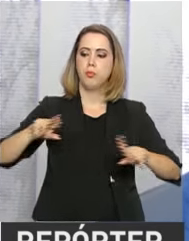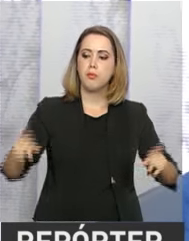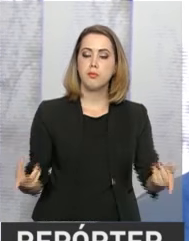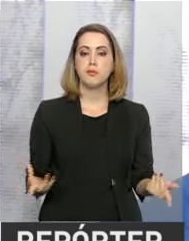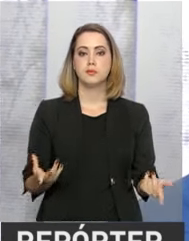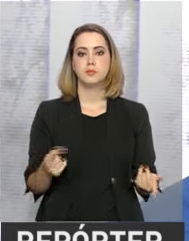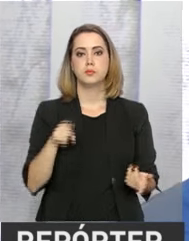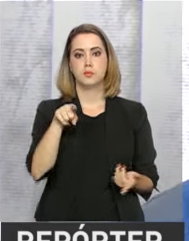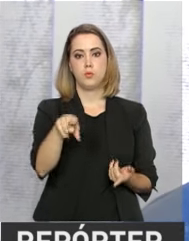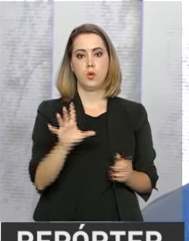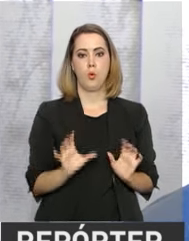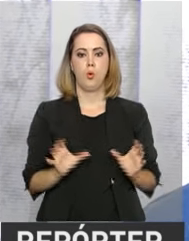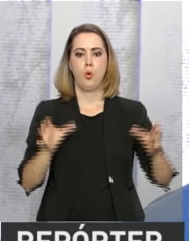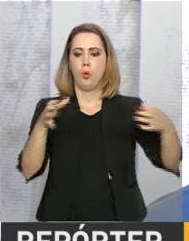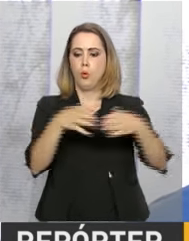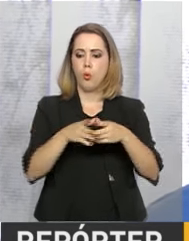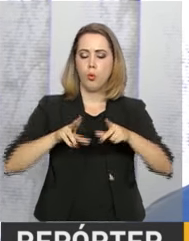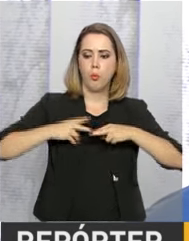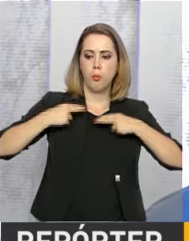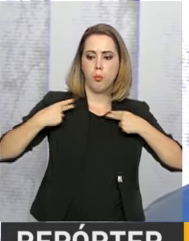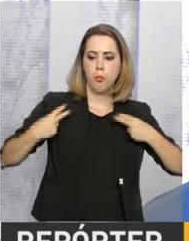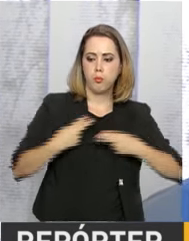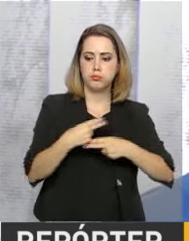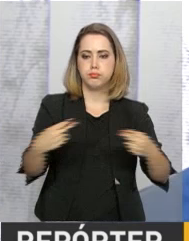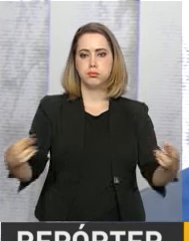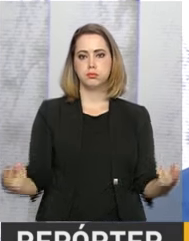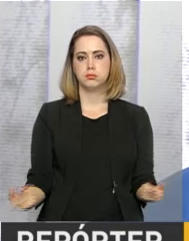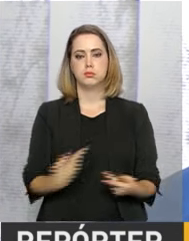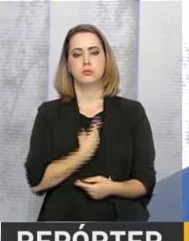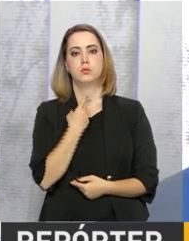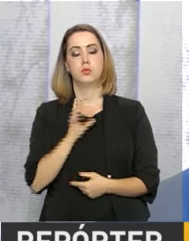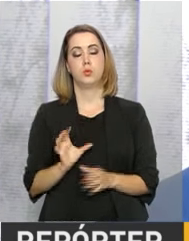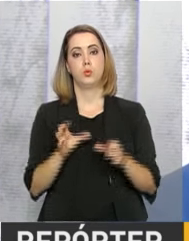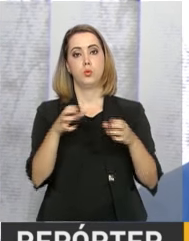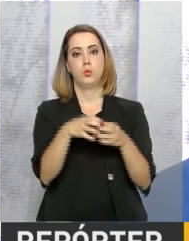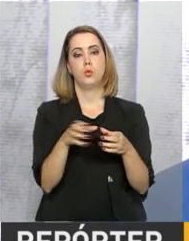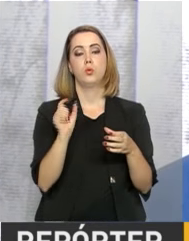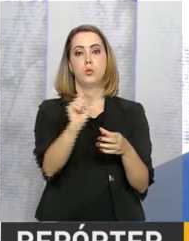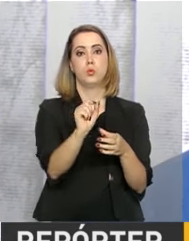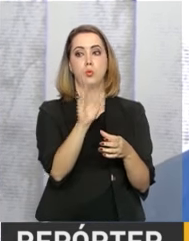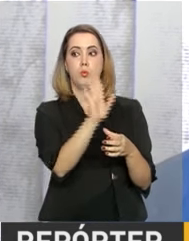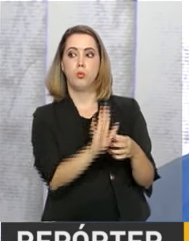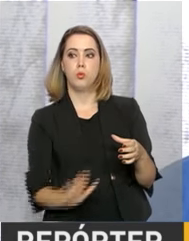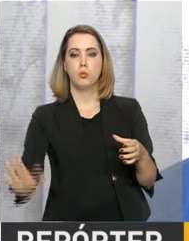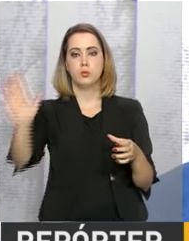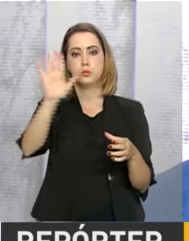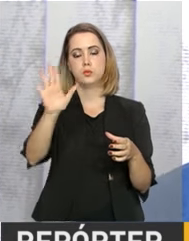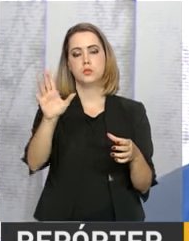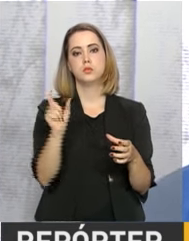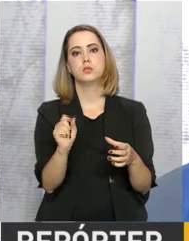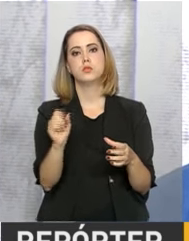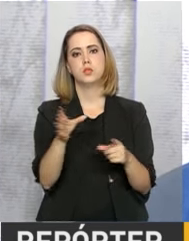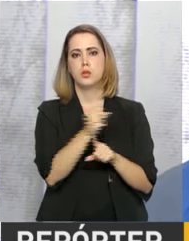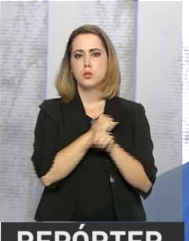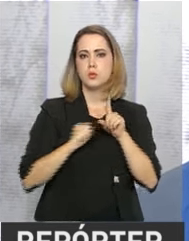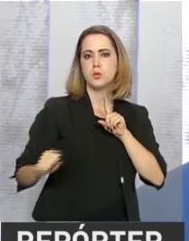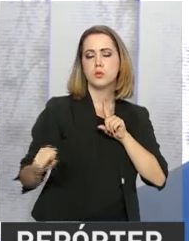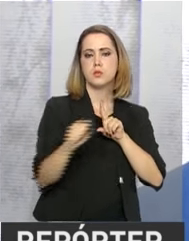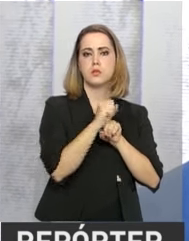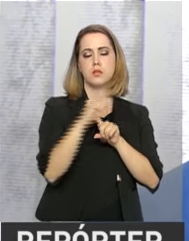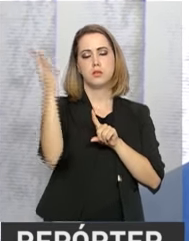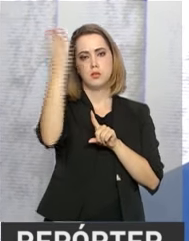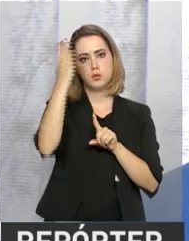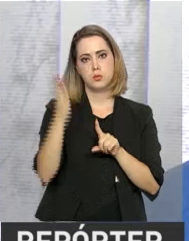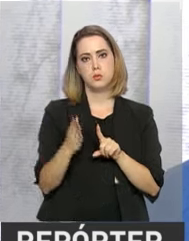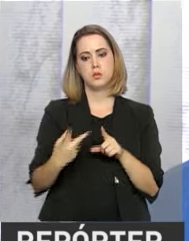um movimento organizado pela sociedade brasileira de cirurgia plástica que é uma sociedade do Brasil inteiro e ela nesse mês outubro rosa que é um mês